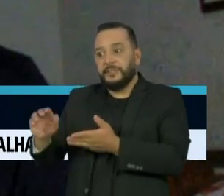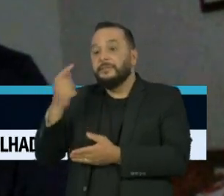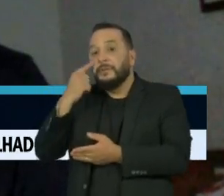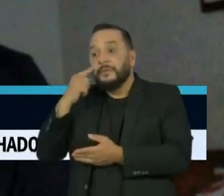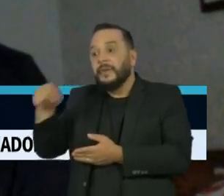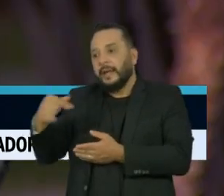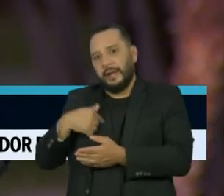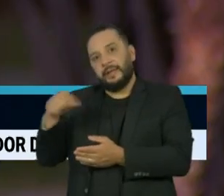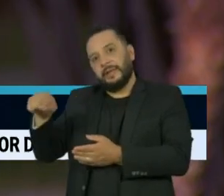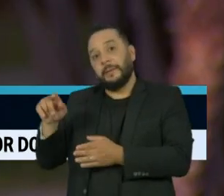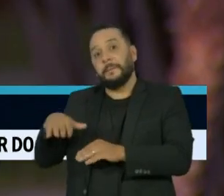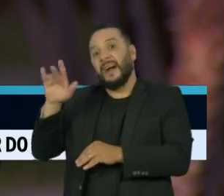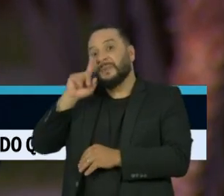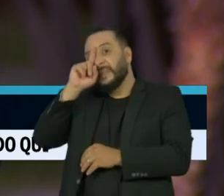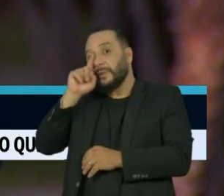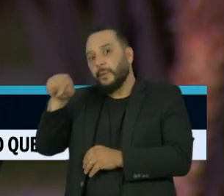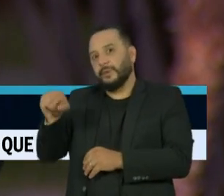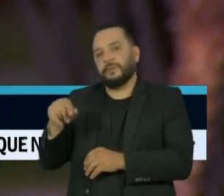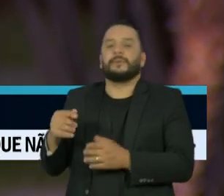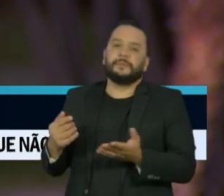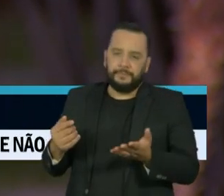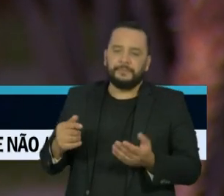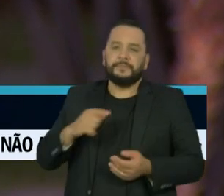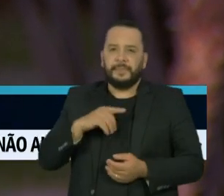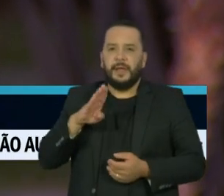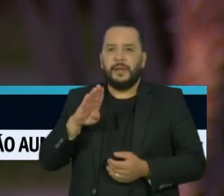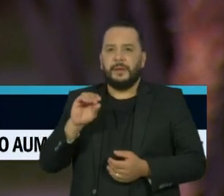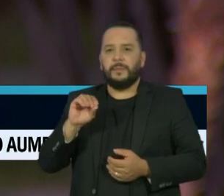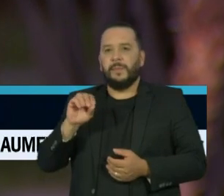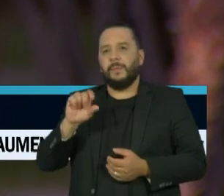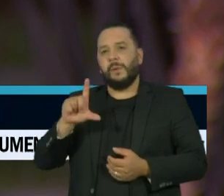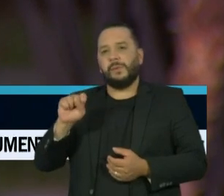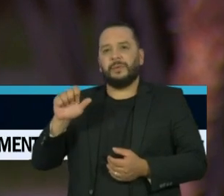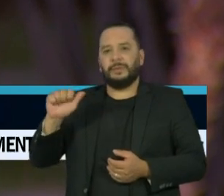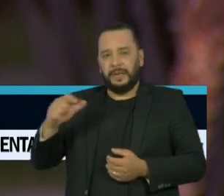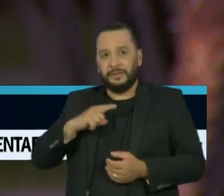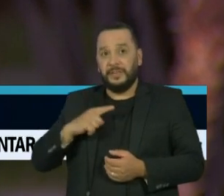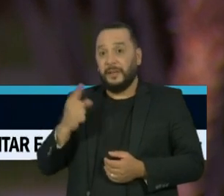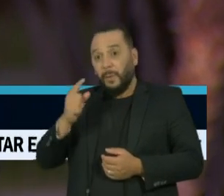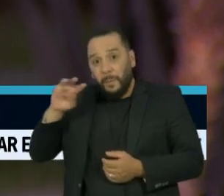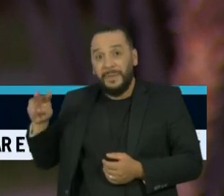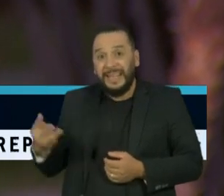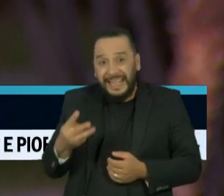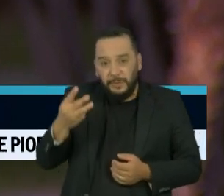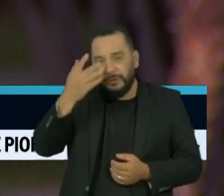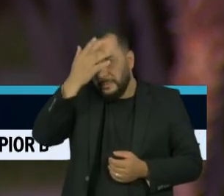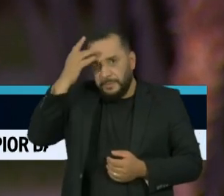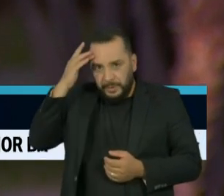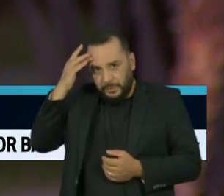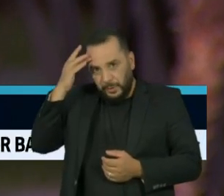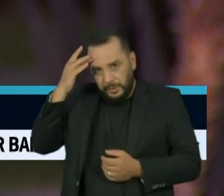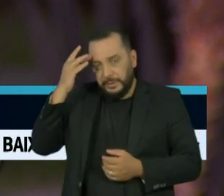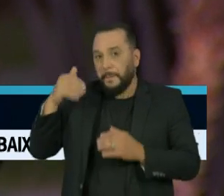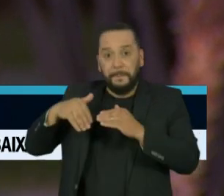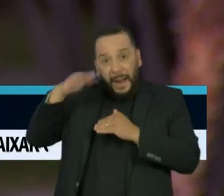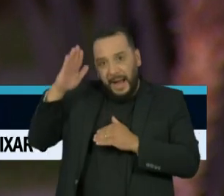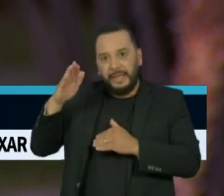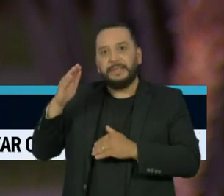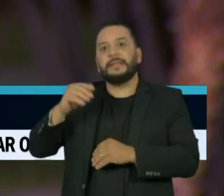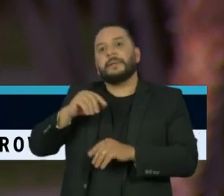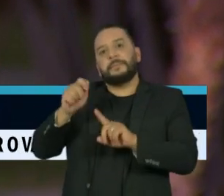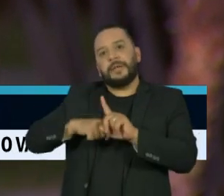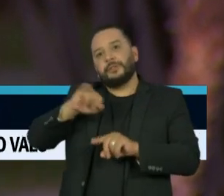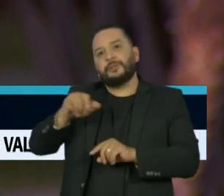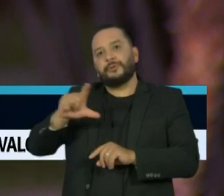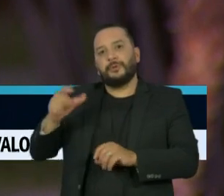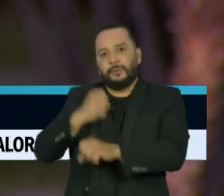vamos ver o que dá para colher. A Bolsa Brasileira passou de 1 milhão de investidores pessoa física em julho do ano passado. Desde então,